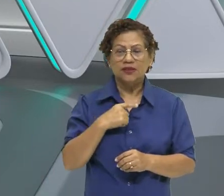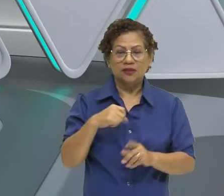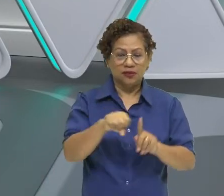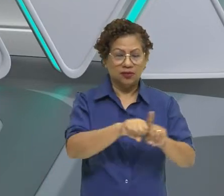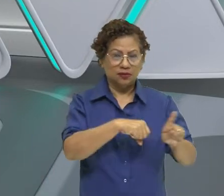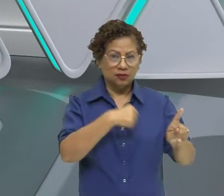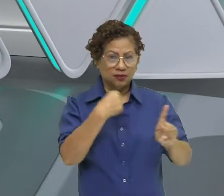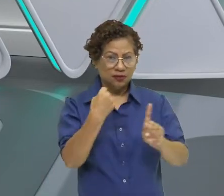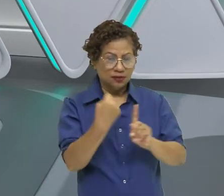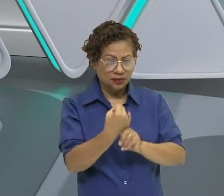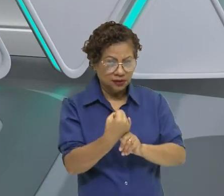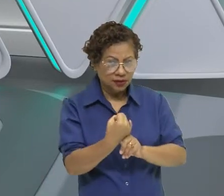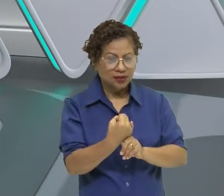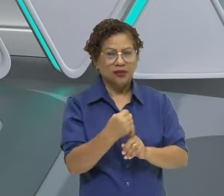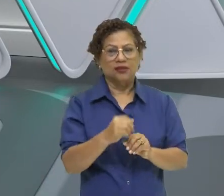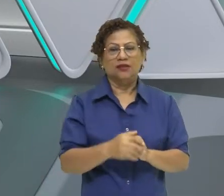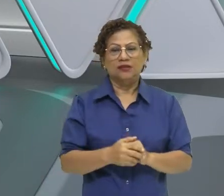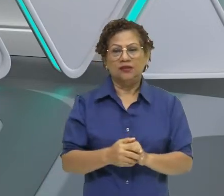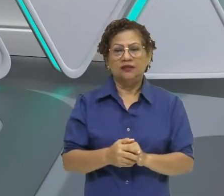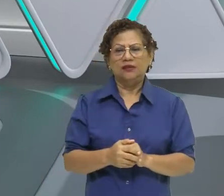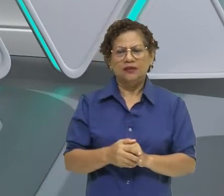seu direcionamento à religião.